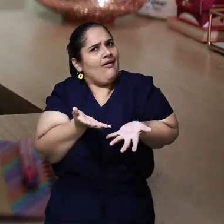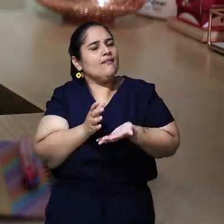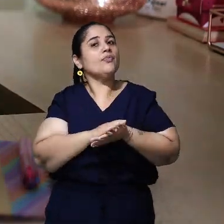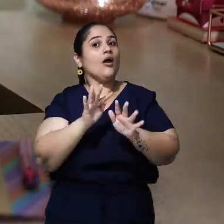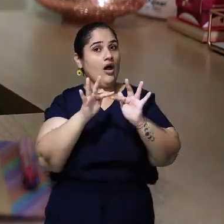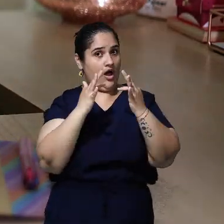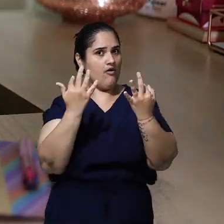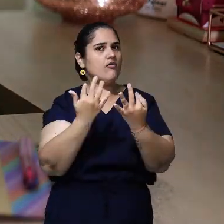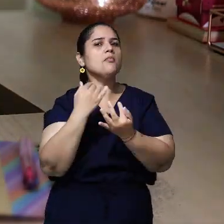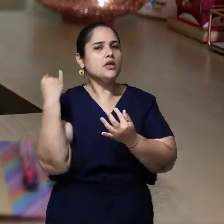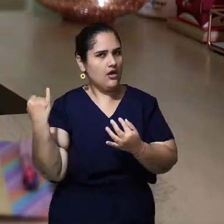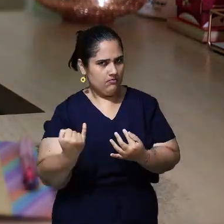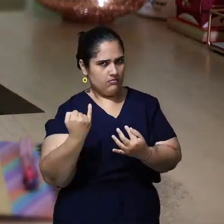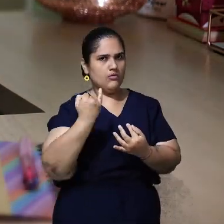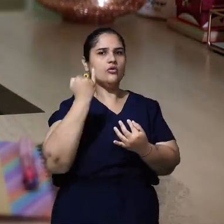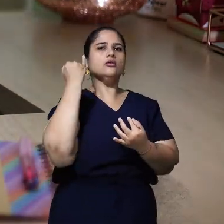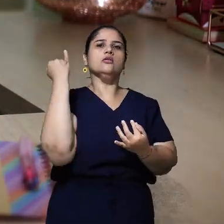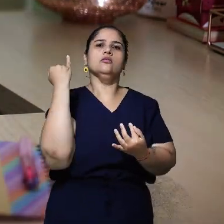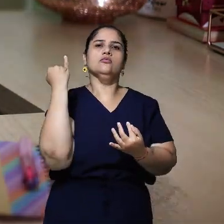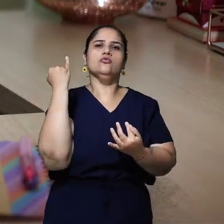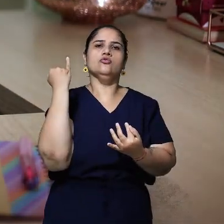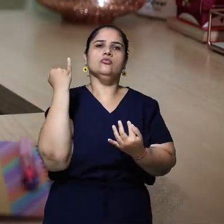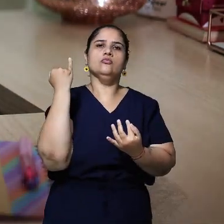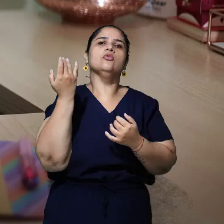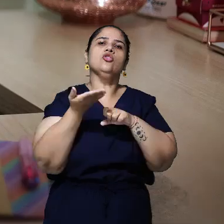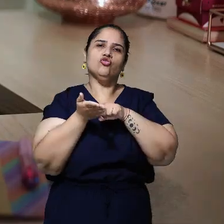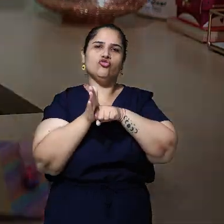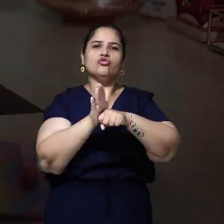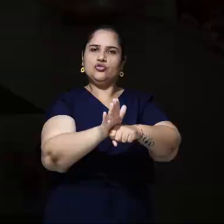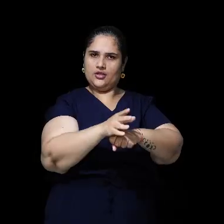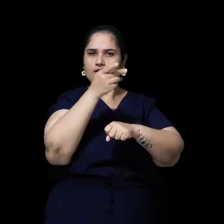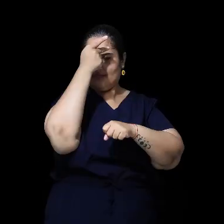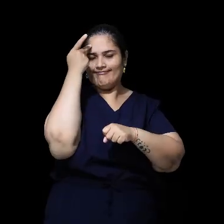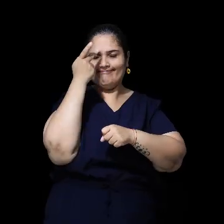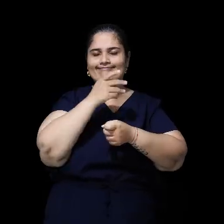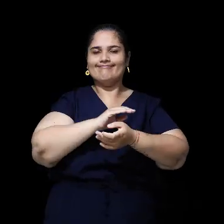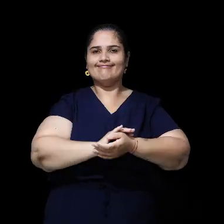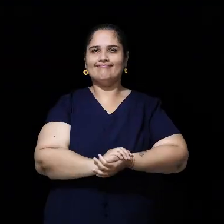ela é essencial no acompanhamento dessas pessoas.